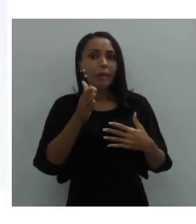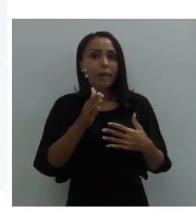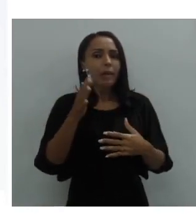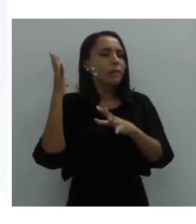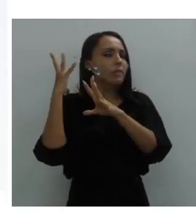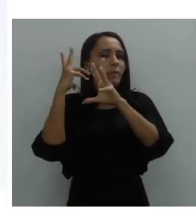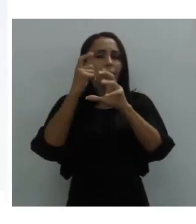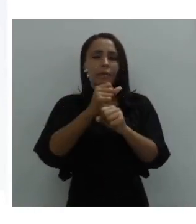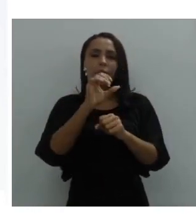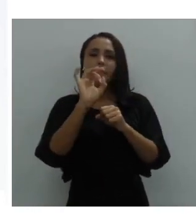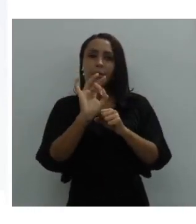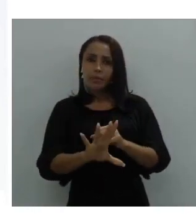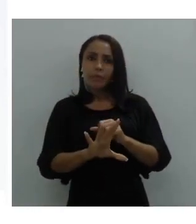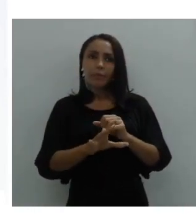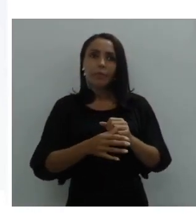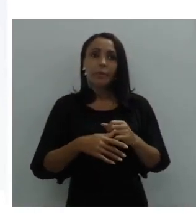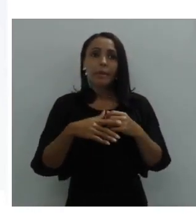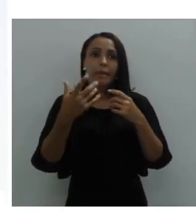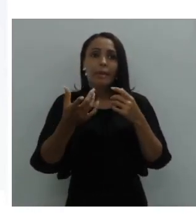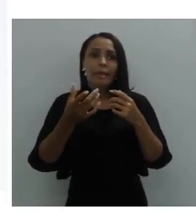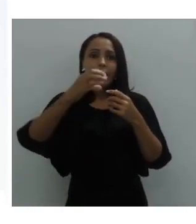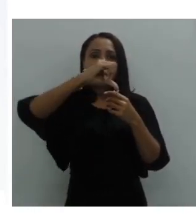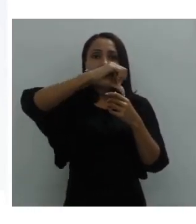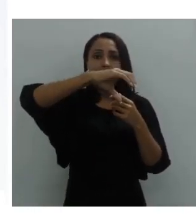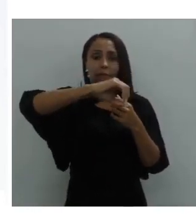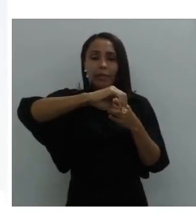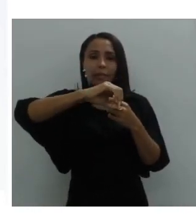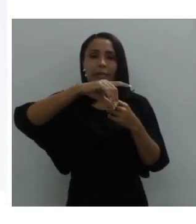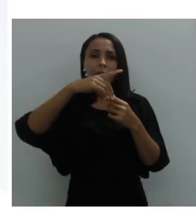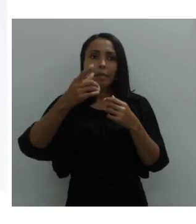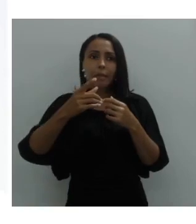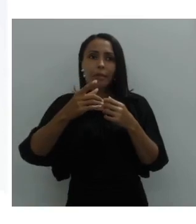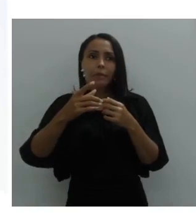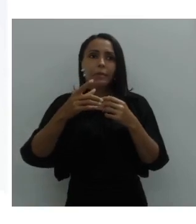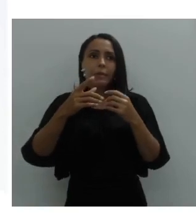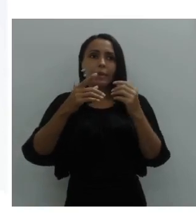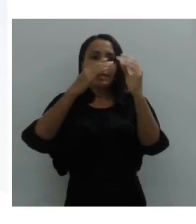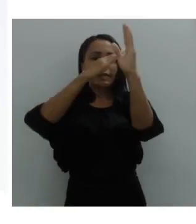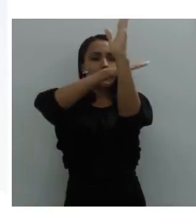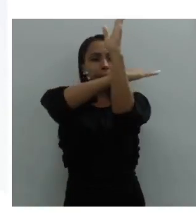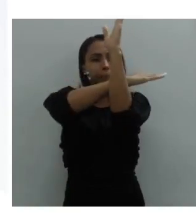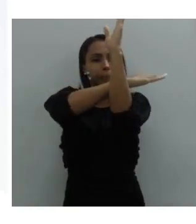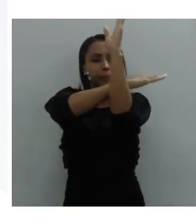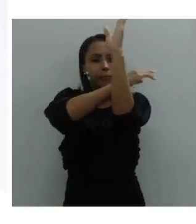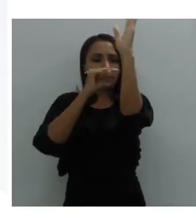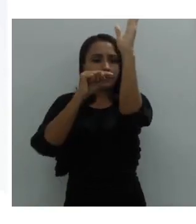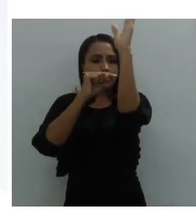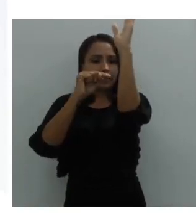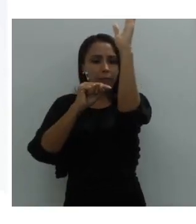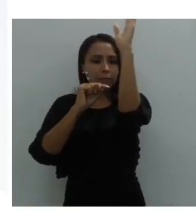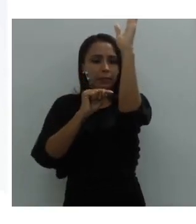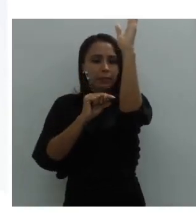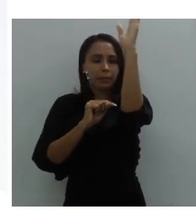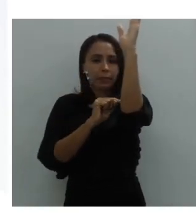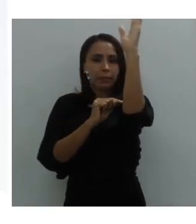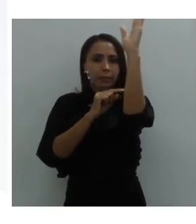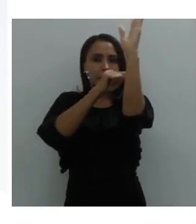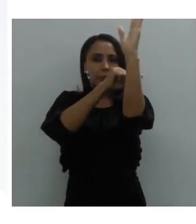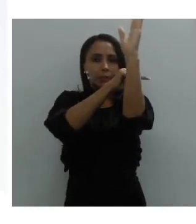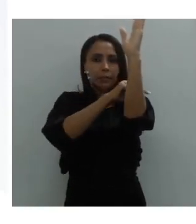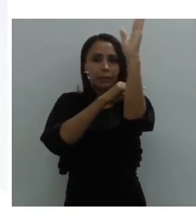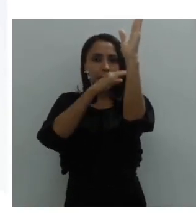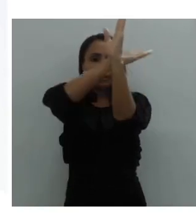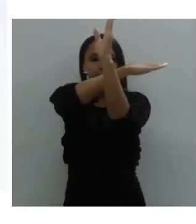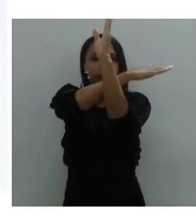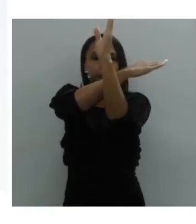retas perpendiculares, elas formam um ângulo de 90 graus entre si. Então, eu tenho 90 graus, depois eu tenho 90 graus para a sua